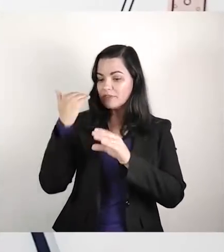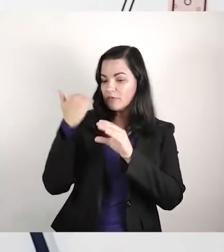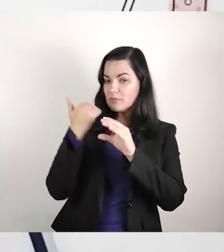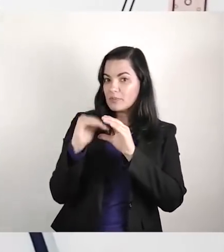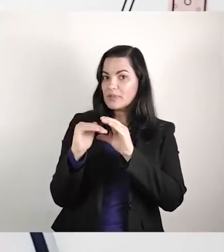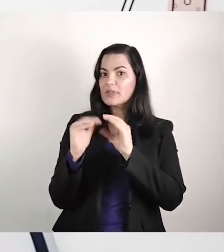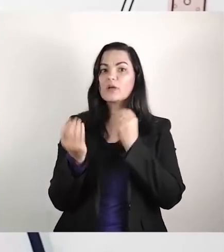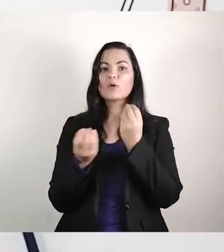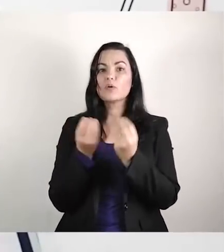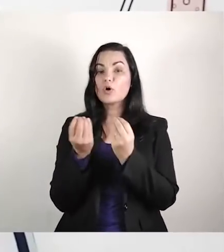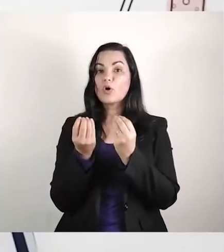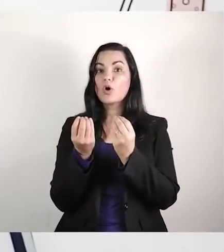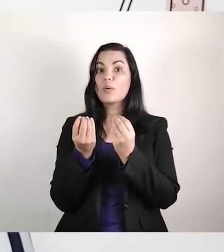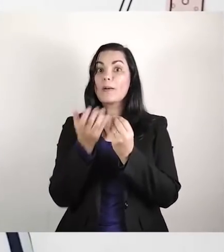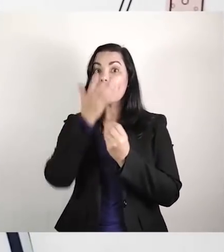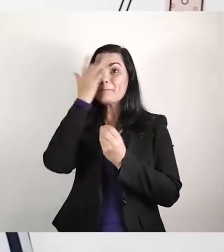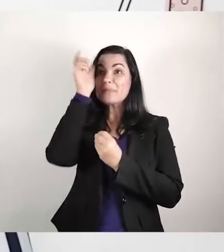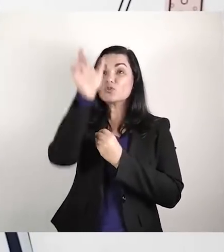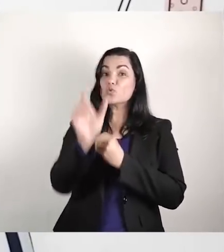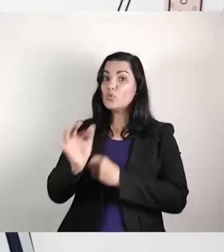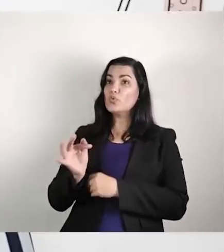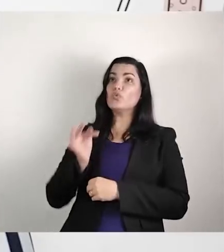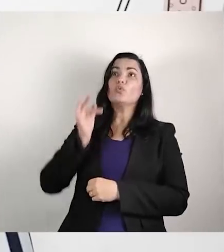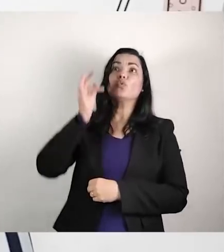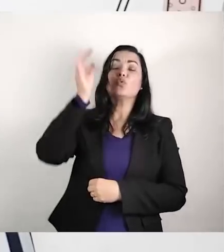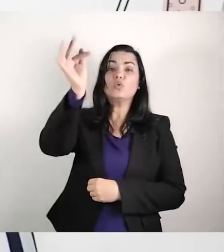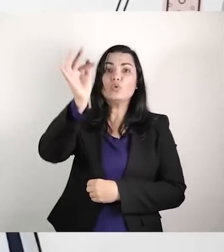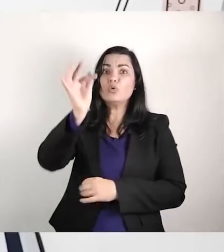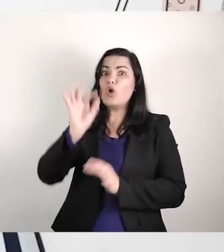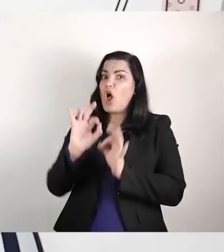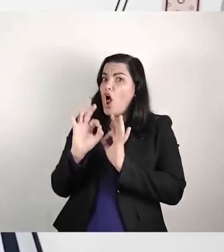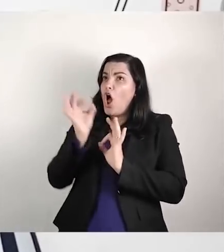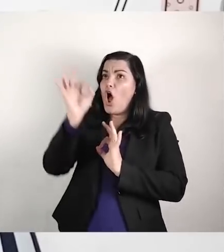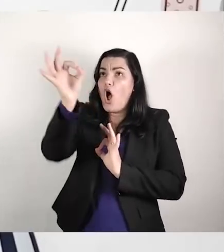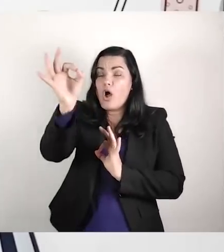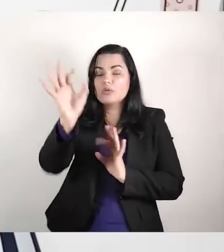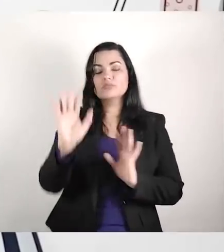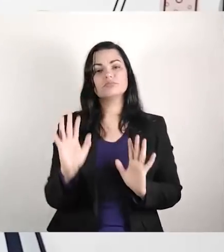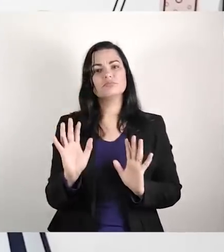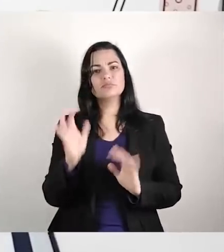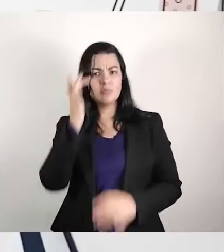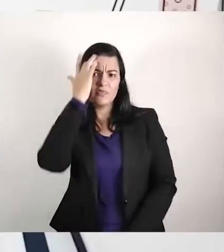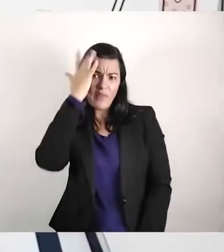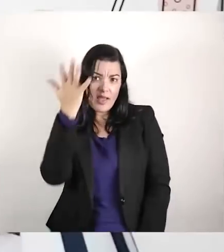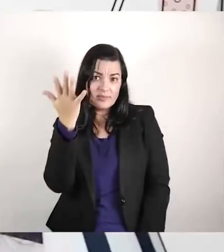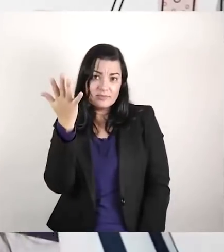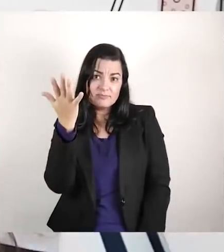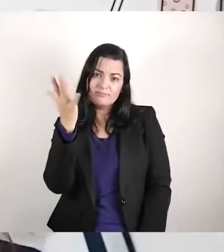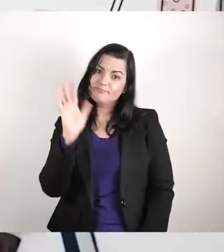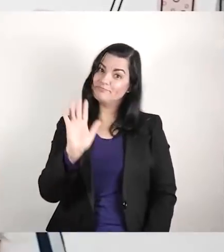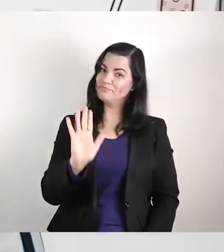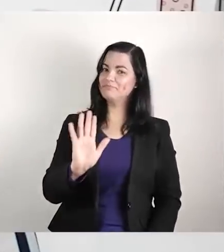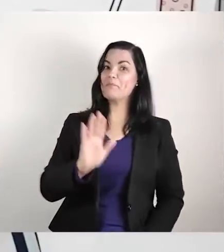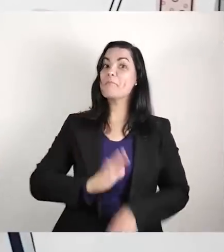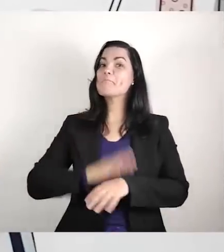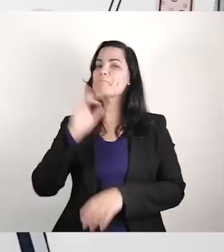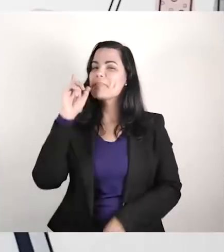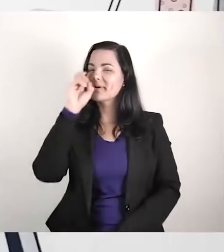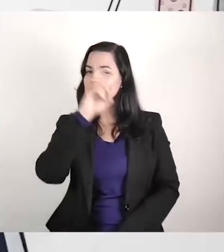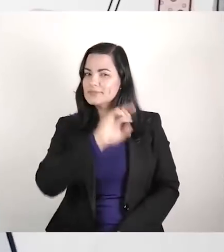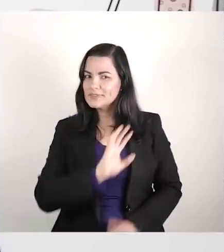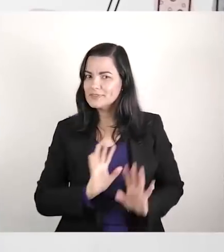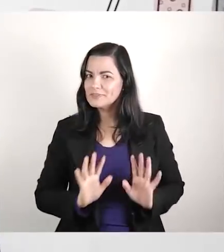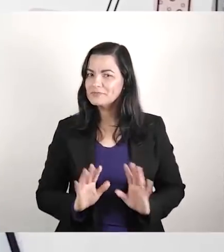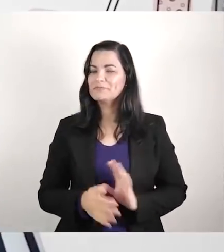futuro bem distante, tá bom? Só que aí tá fácil. Vamos deixar esse desafio um